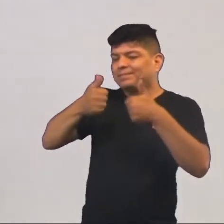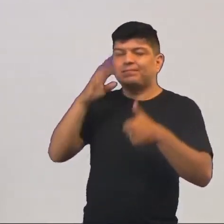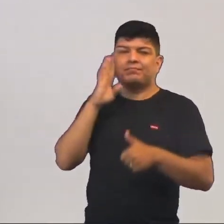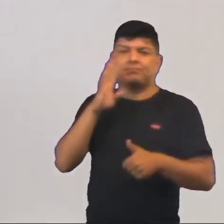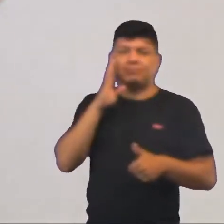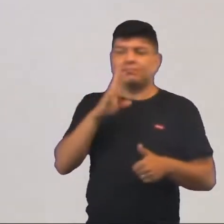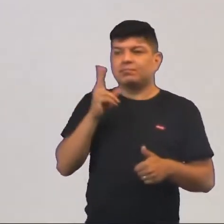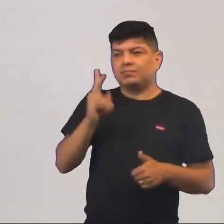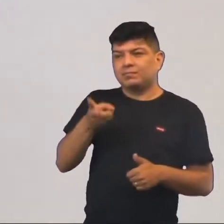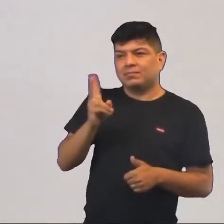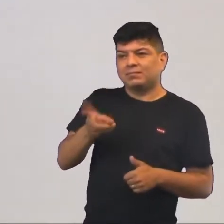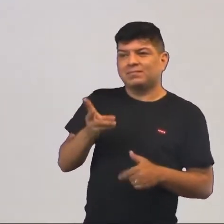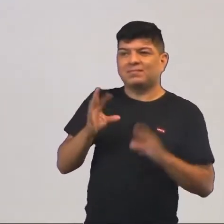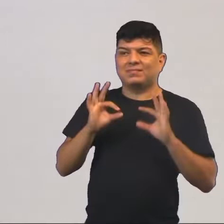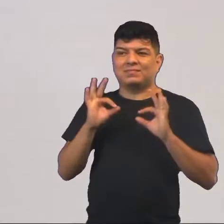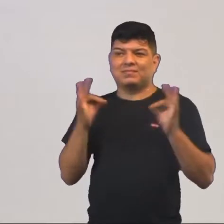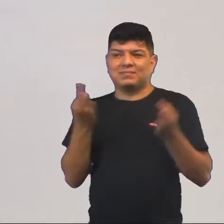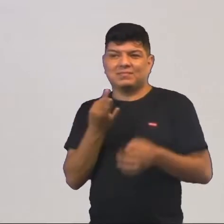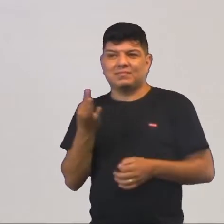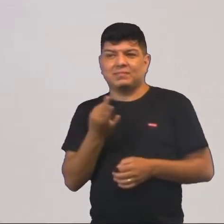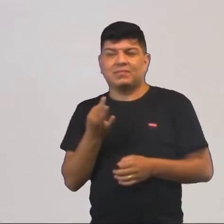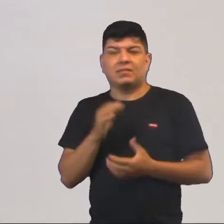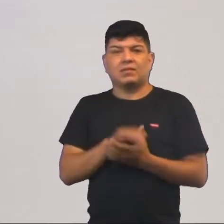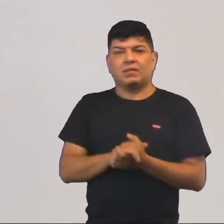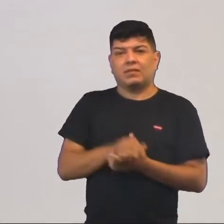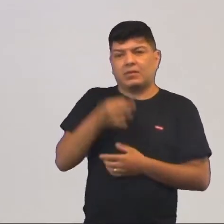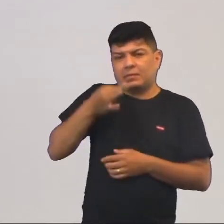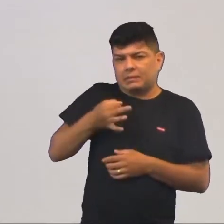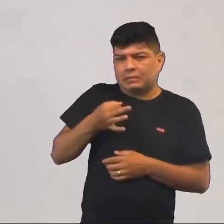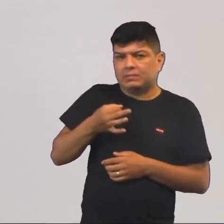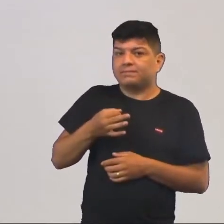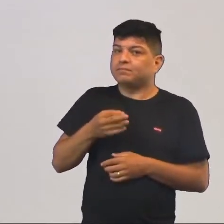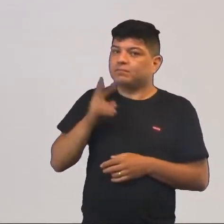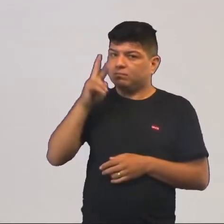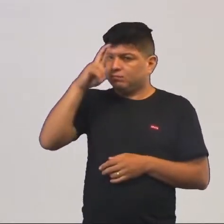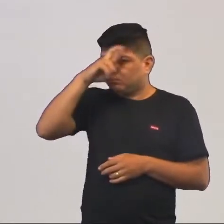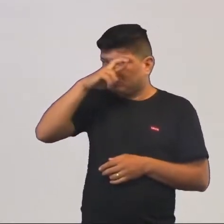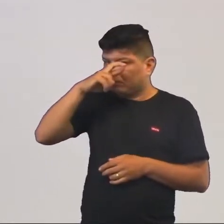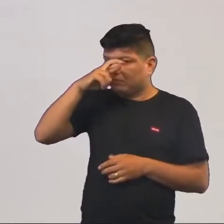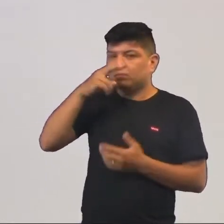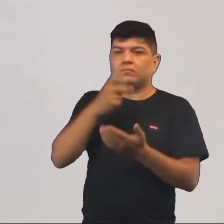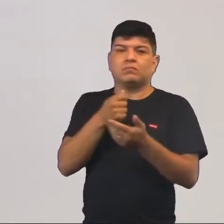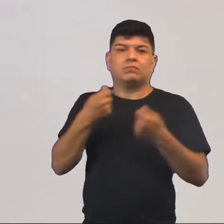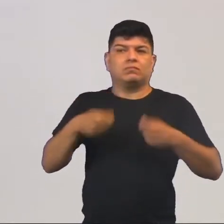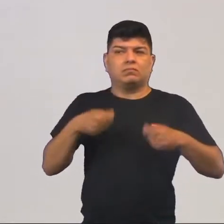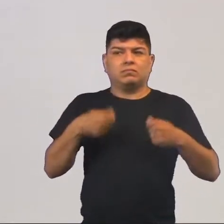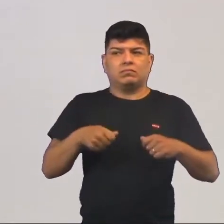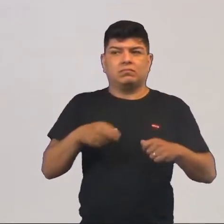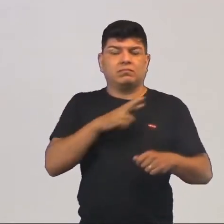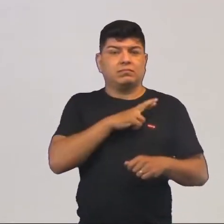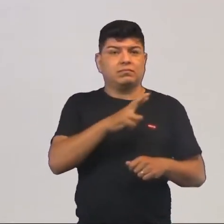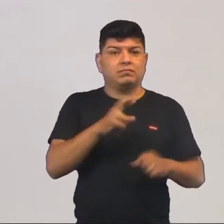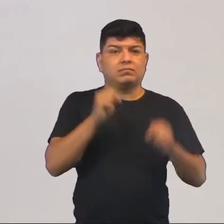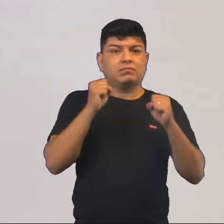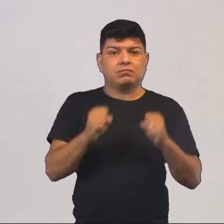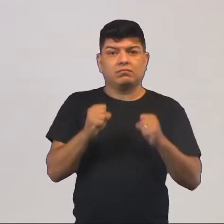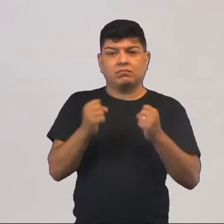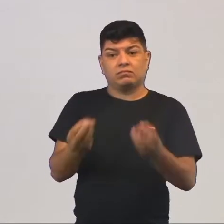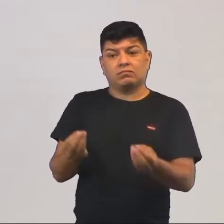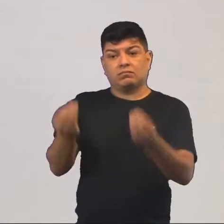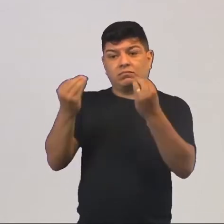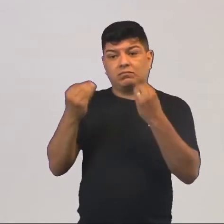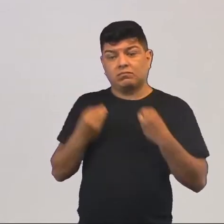positiva, sempre correta. A gente precisa estar de olho nela e a religião pode nos